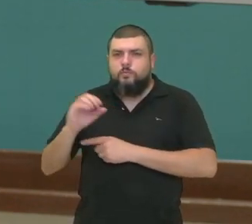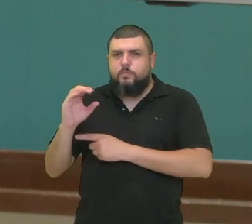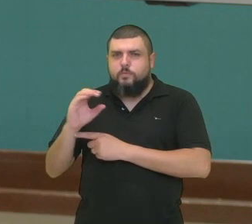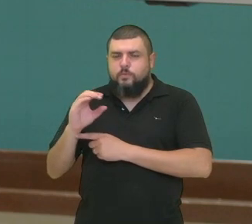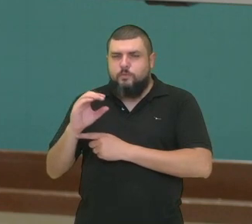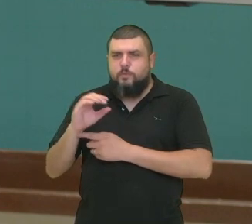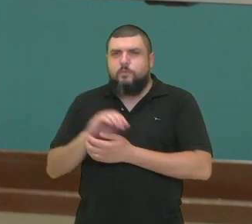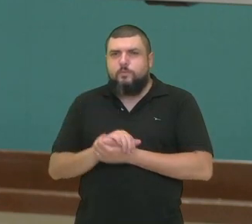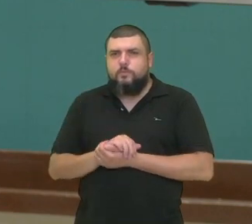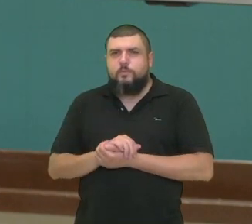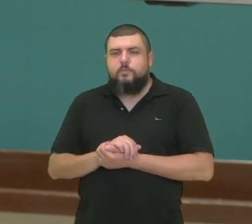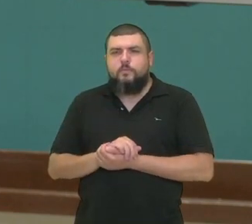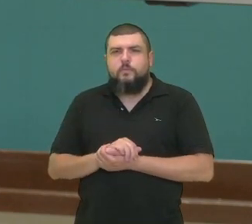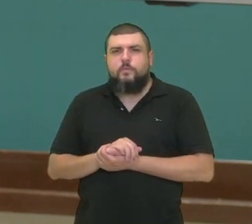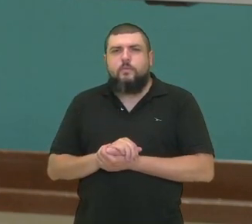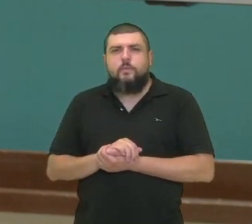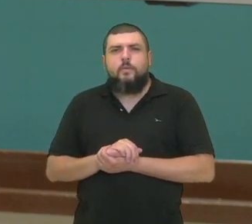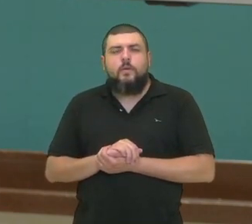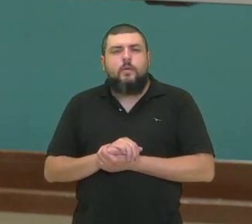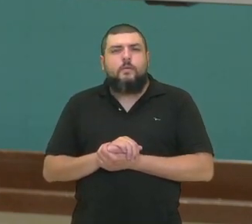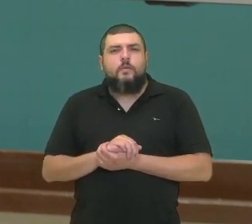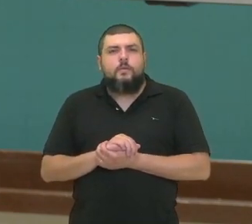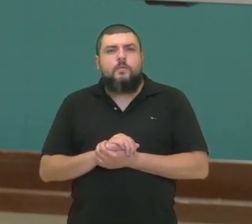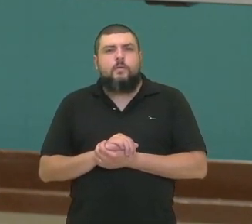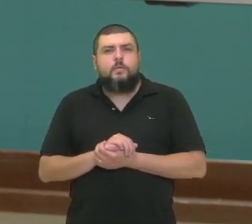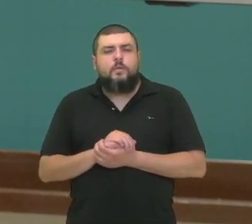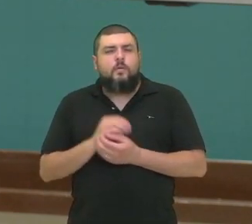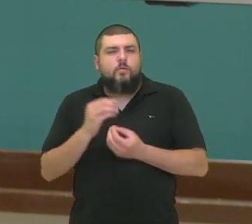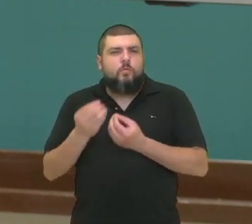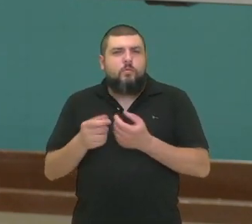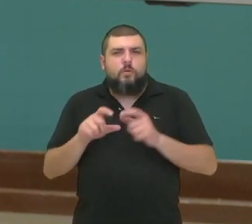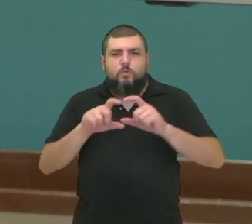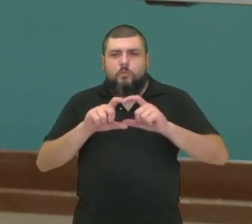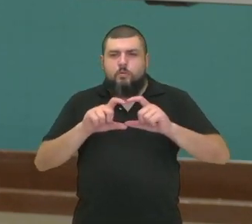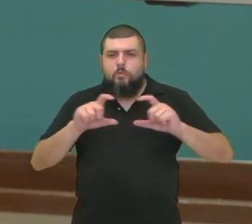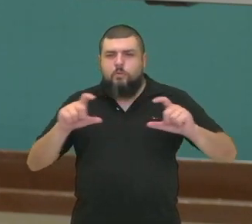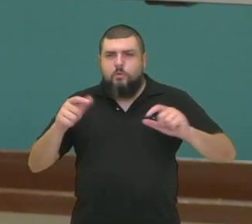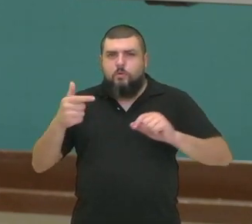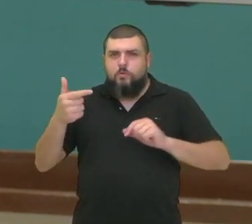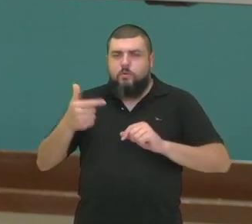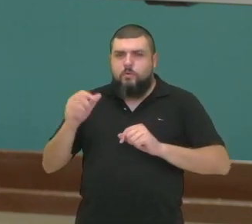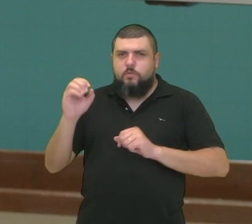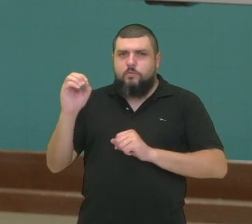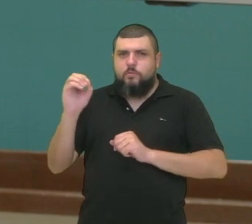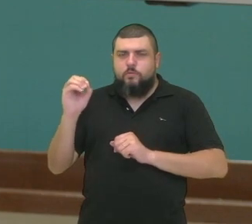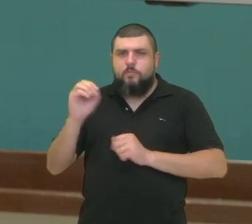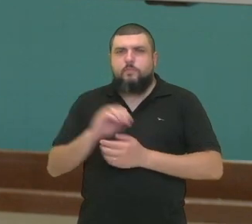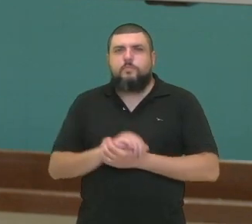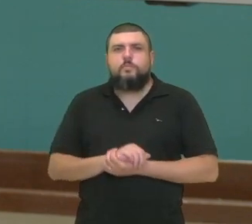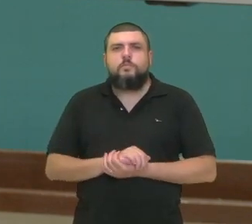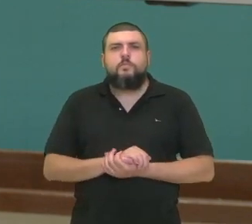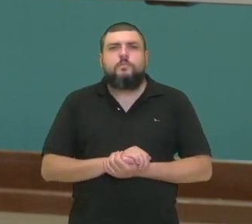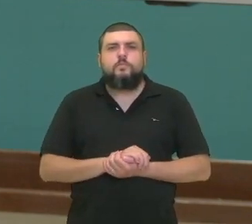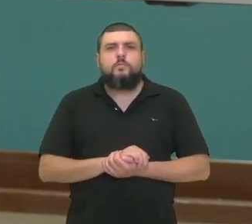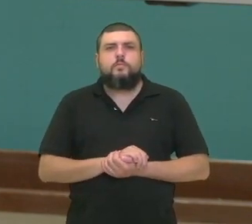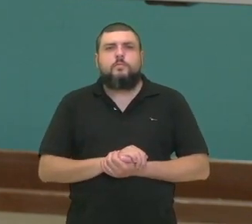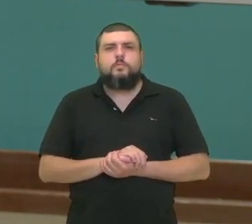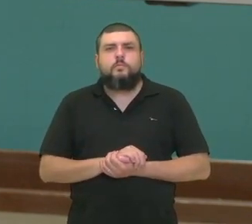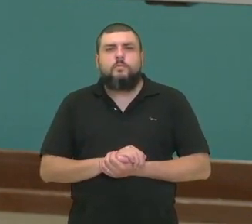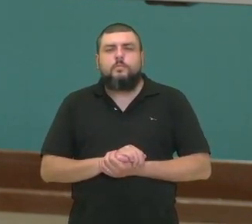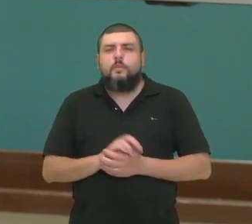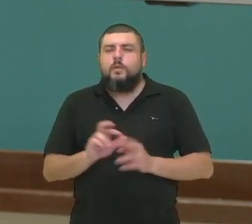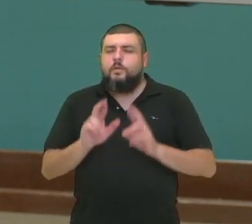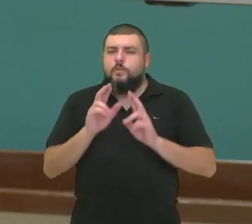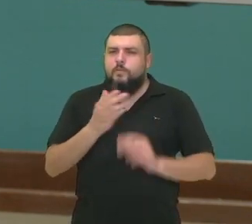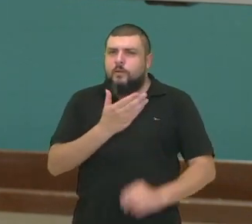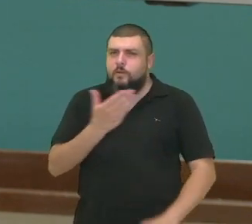complexos, respondendo quando aparecia exatamente uma equação, íamos resolver uma equação e dava uma raiz negativa. Espero